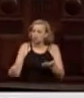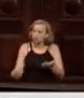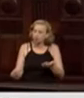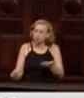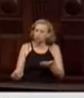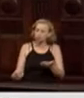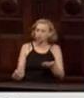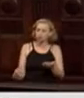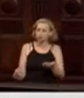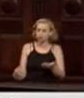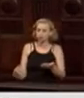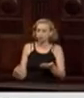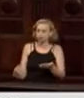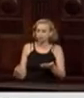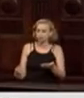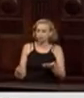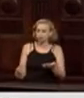protocolada,